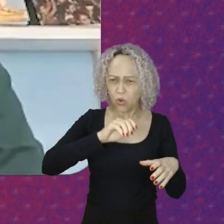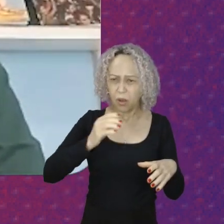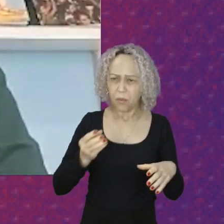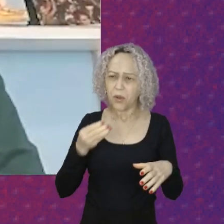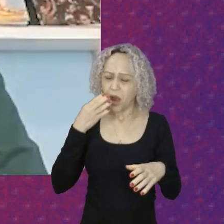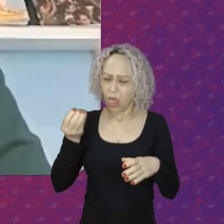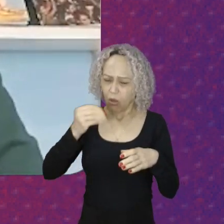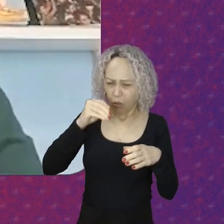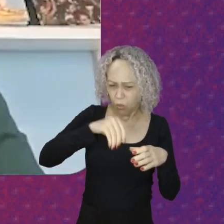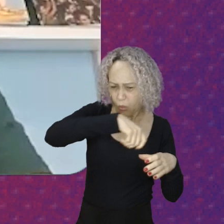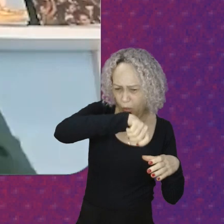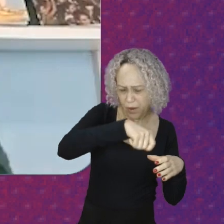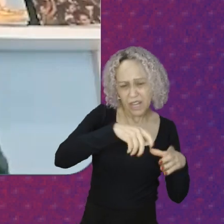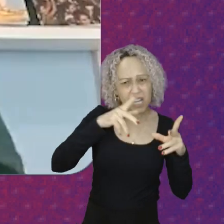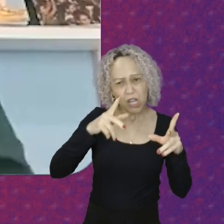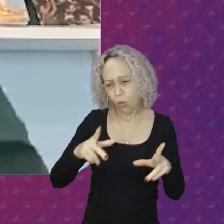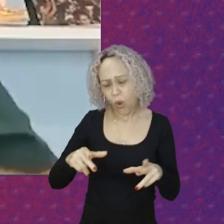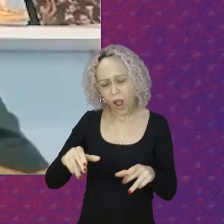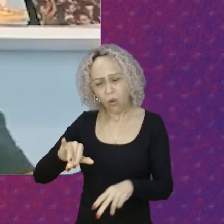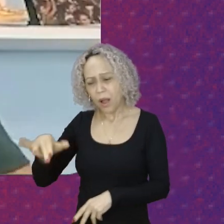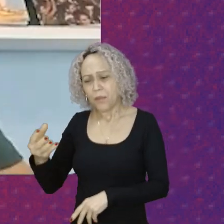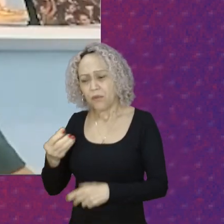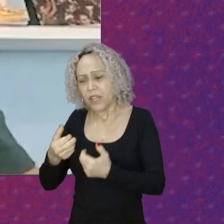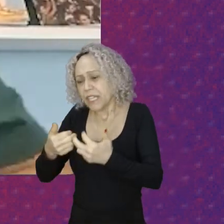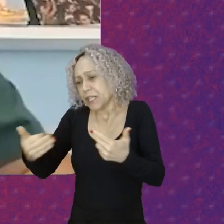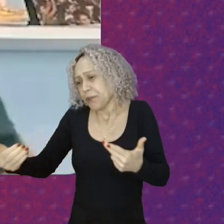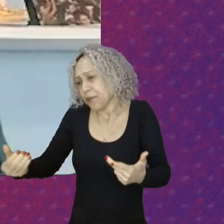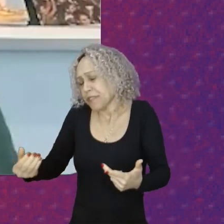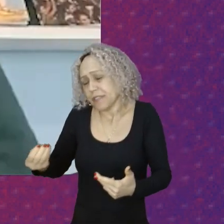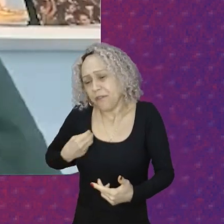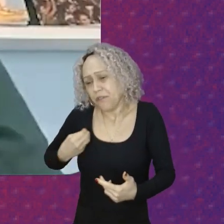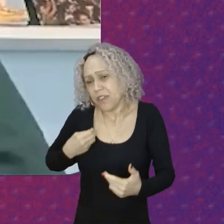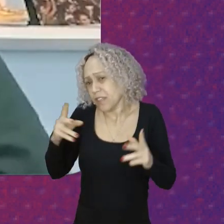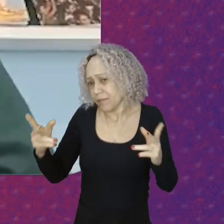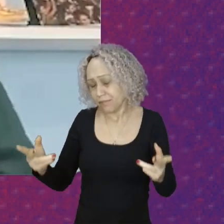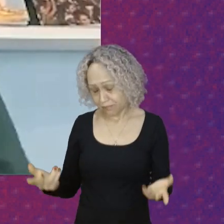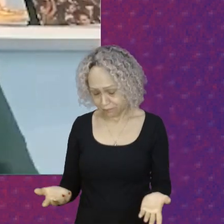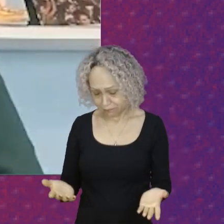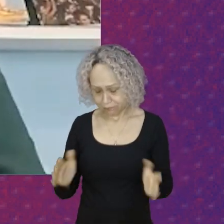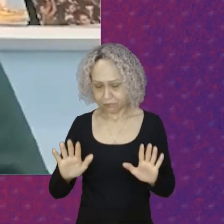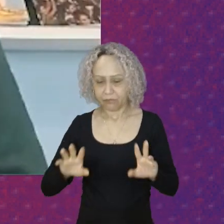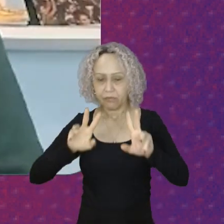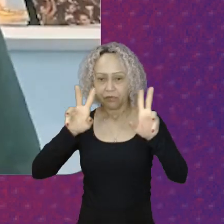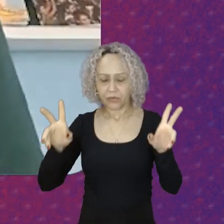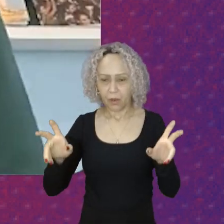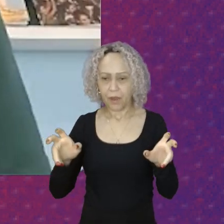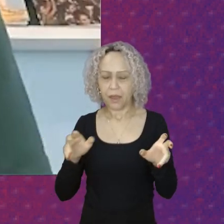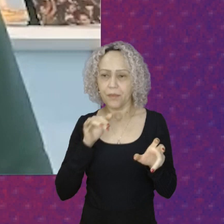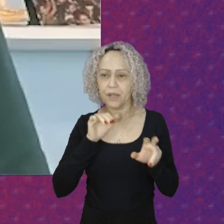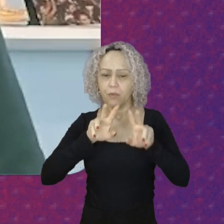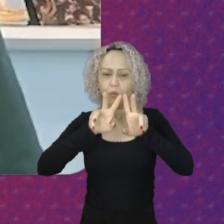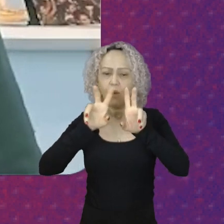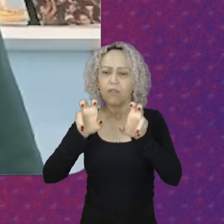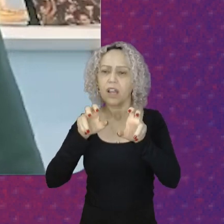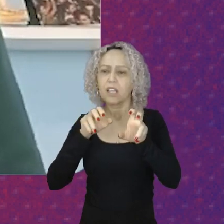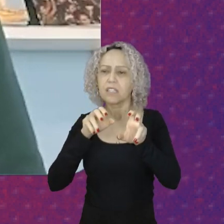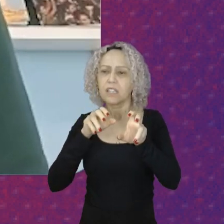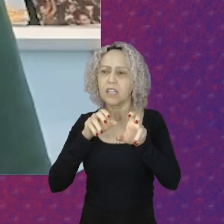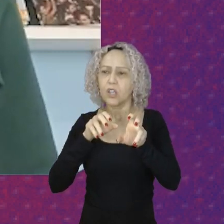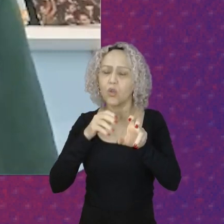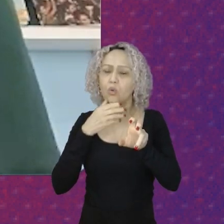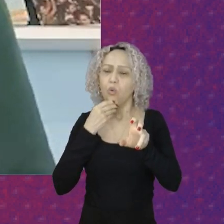também algumas passagens do Paulo Freire que